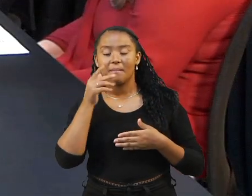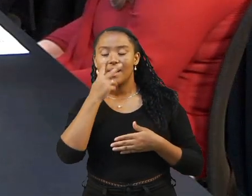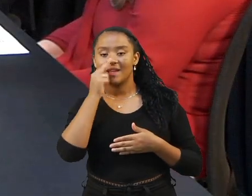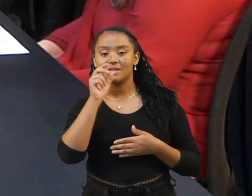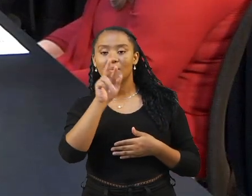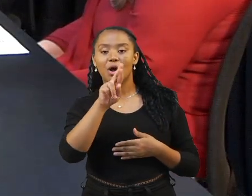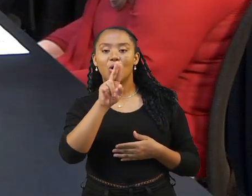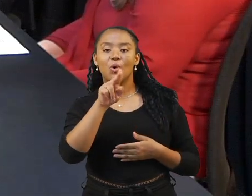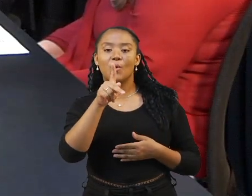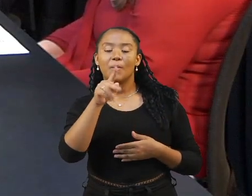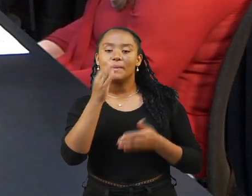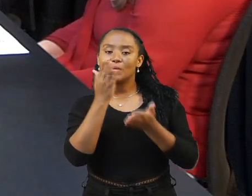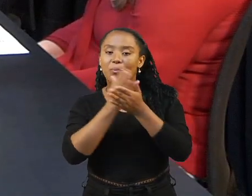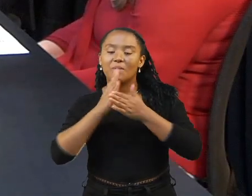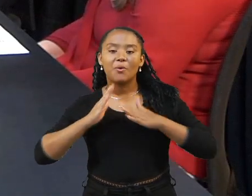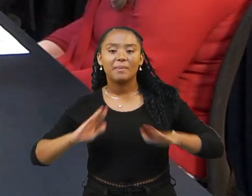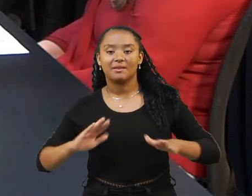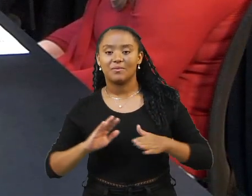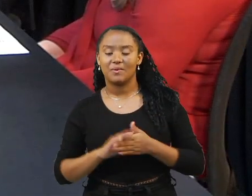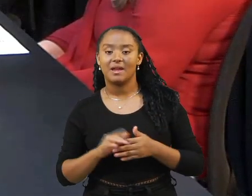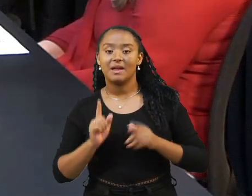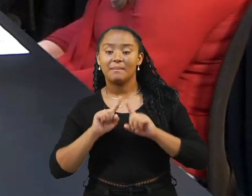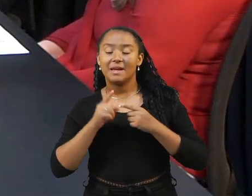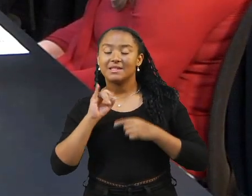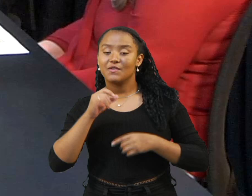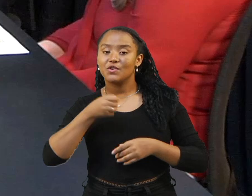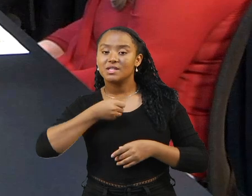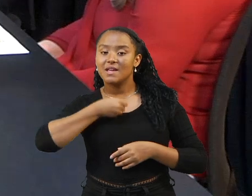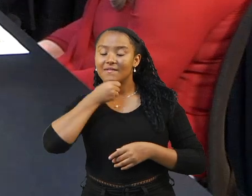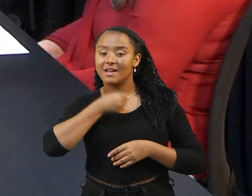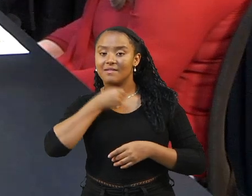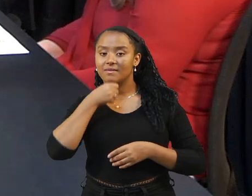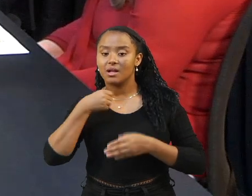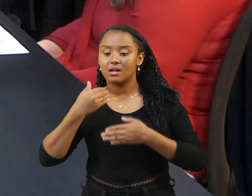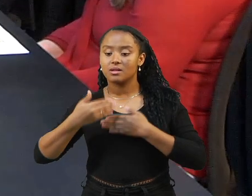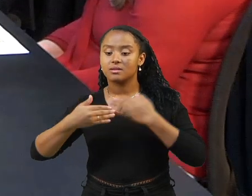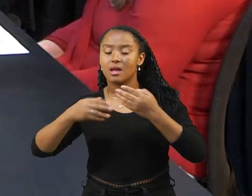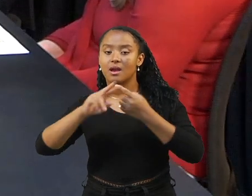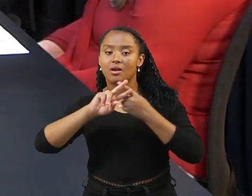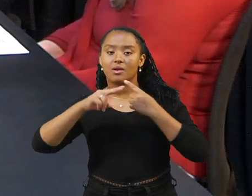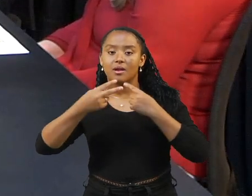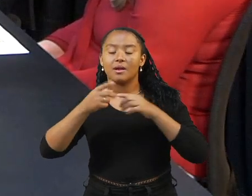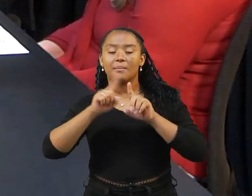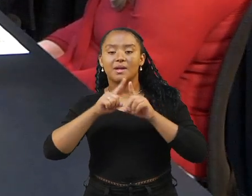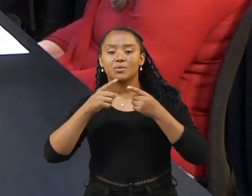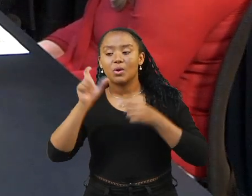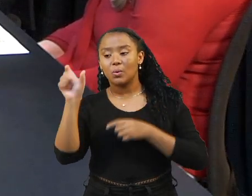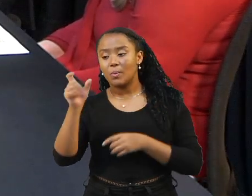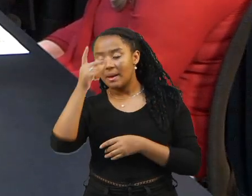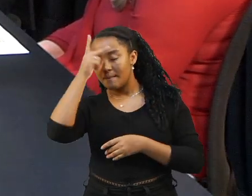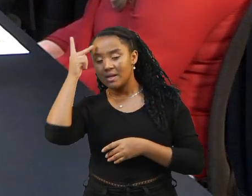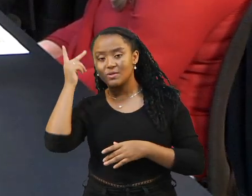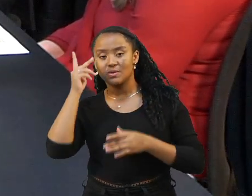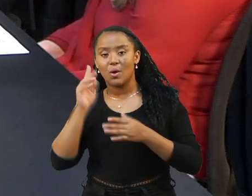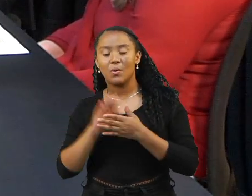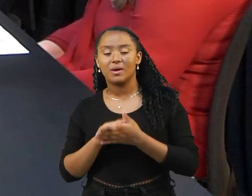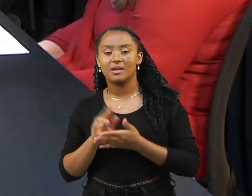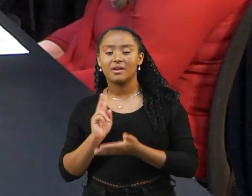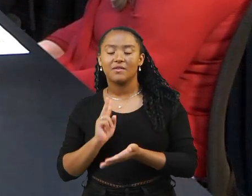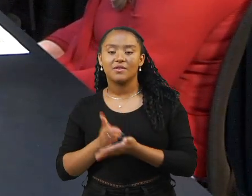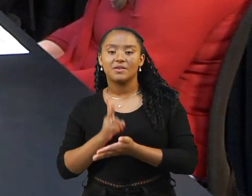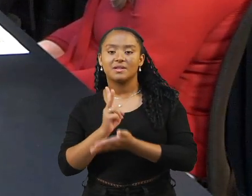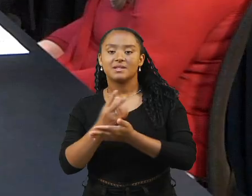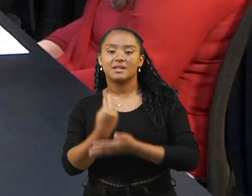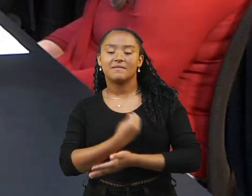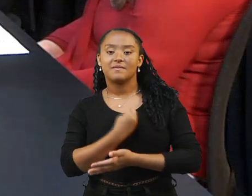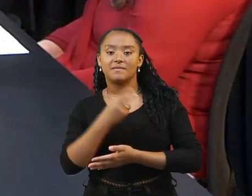vai envelhecendo e não tem essa ruptura. Você tem uma consequência. Agora, quando você perde um ente querido com